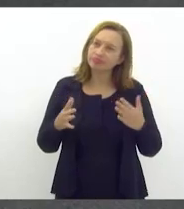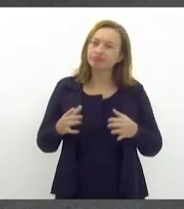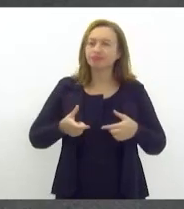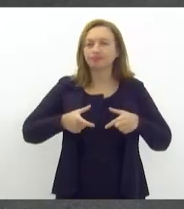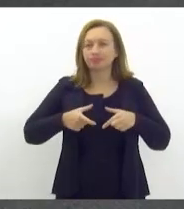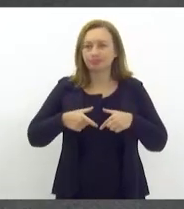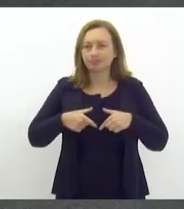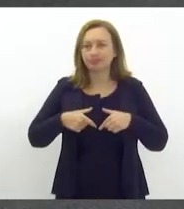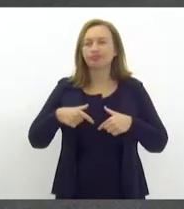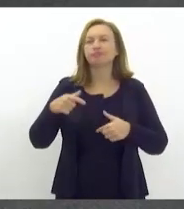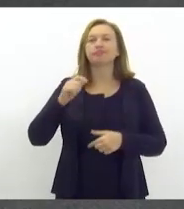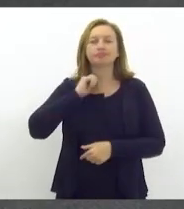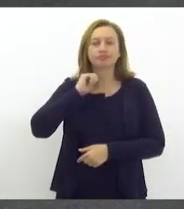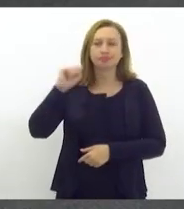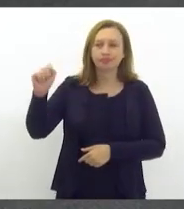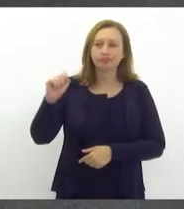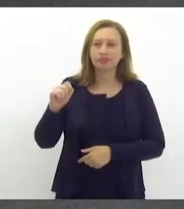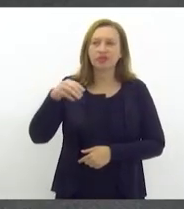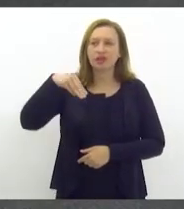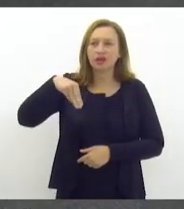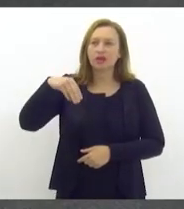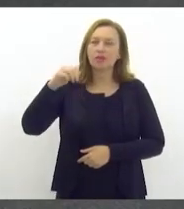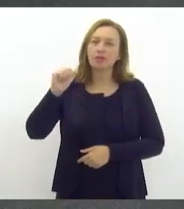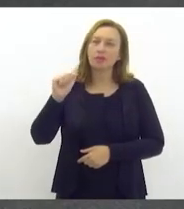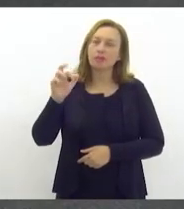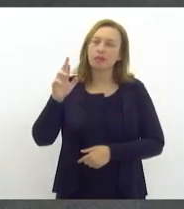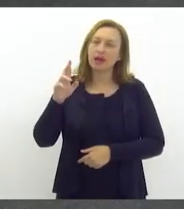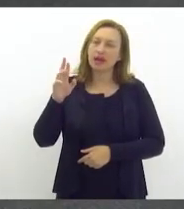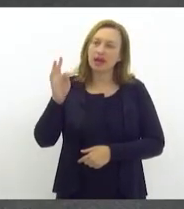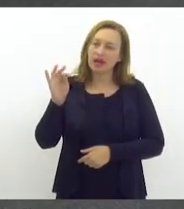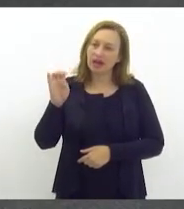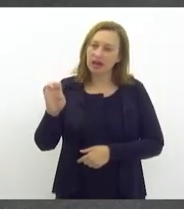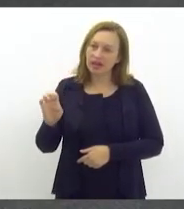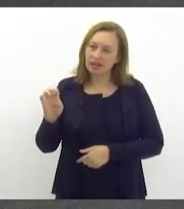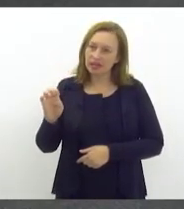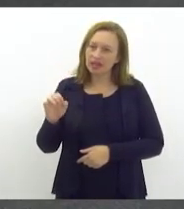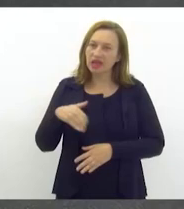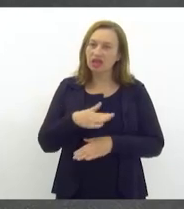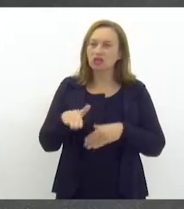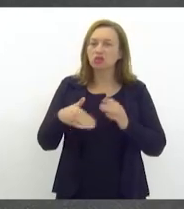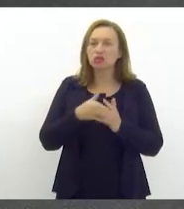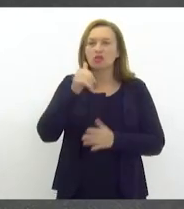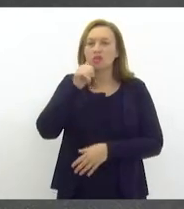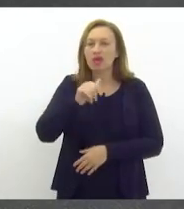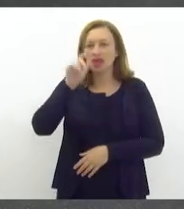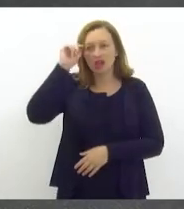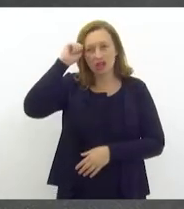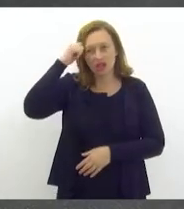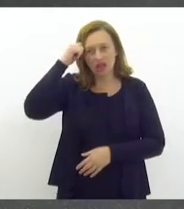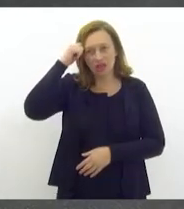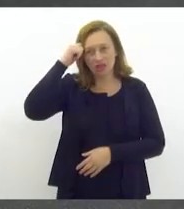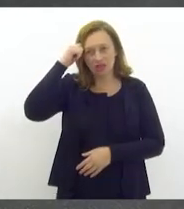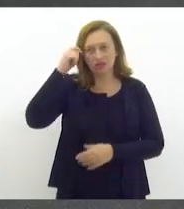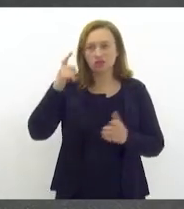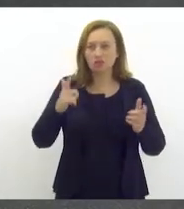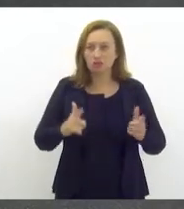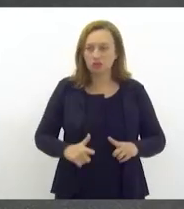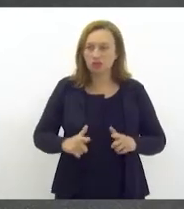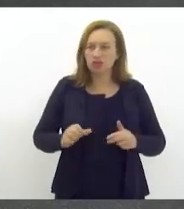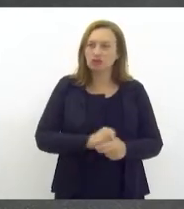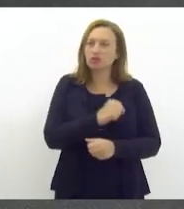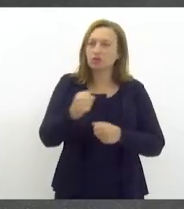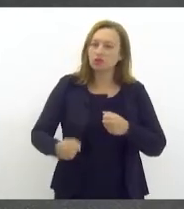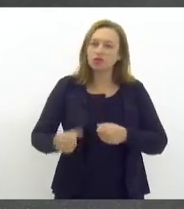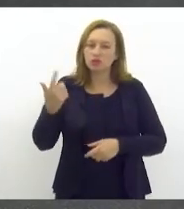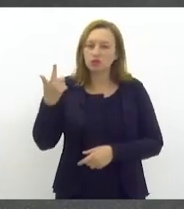medalha dada à querida Margarete Menezes, a todas as mulheres negras nos espaços de poder e que a